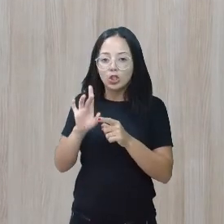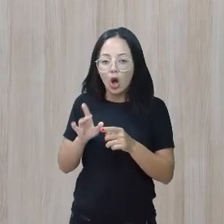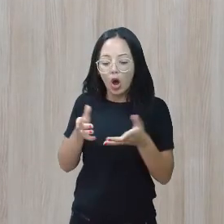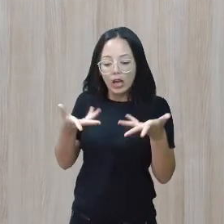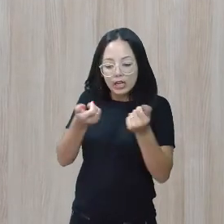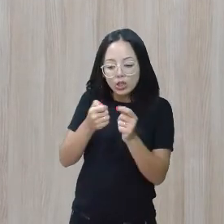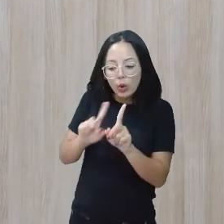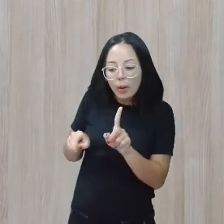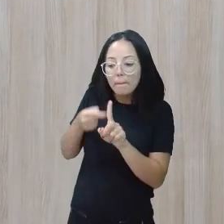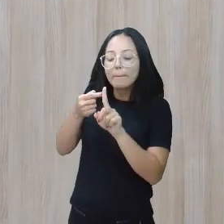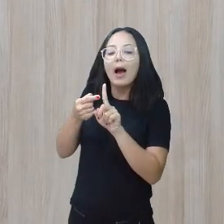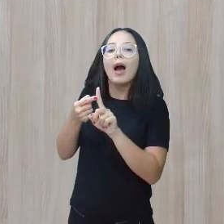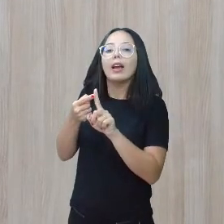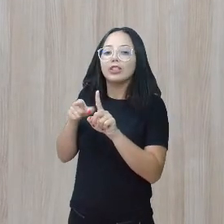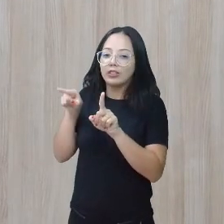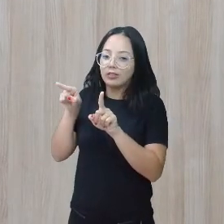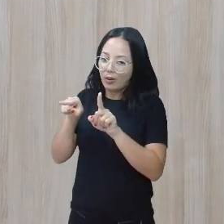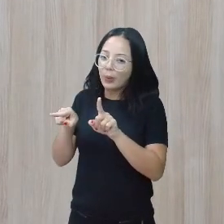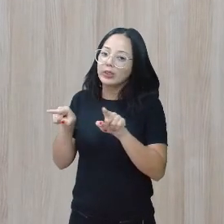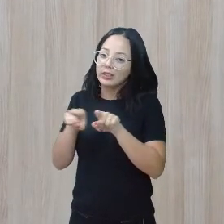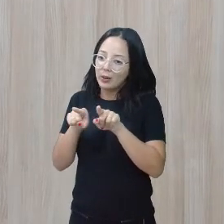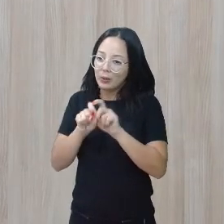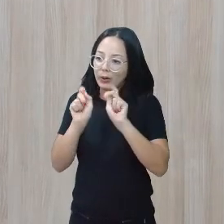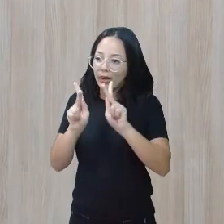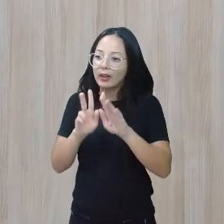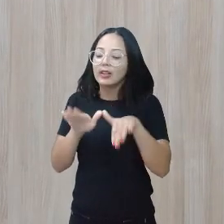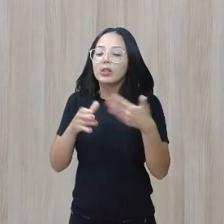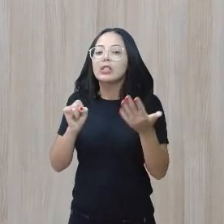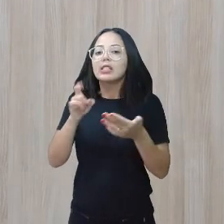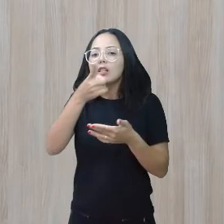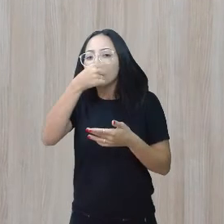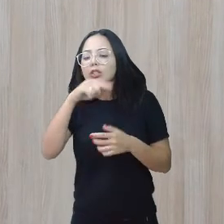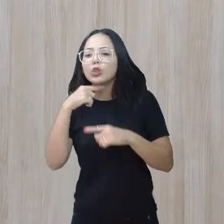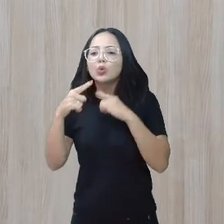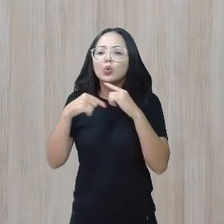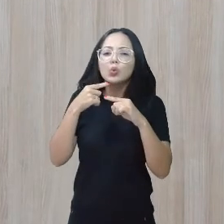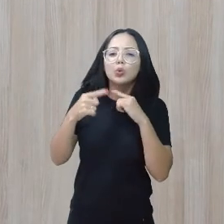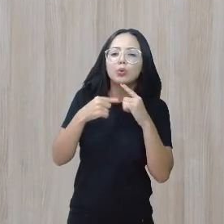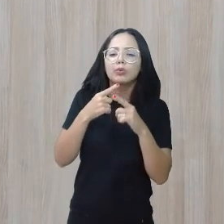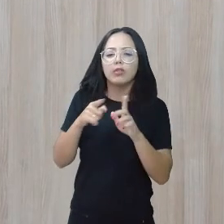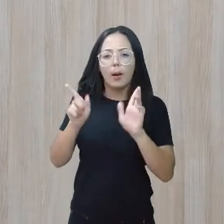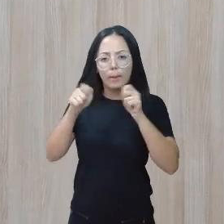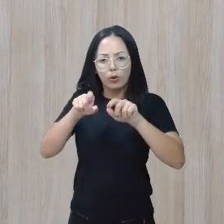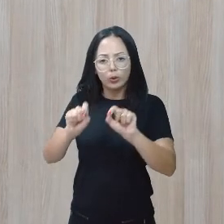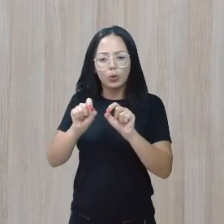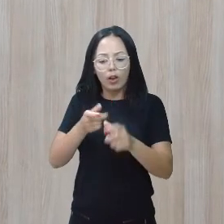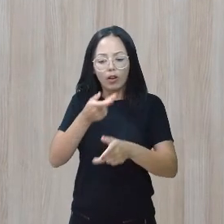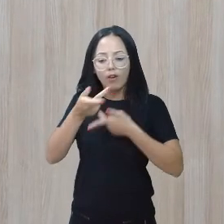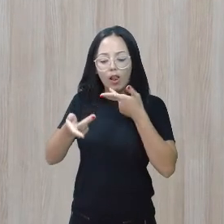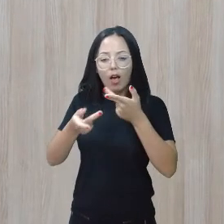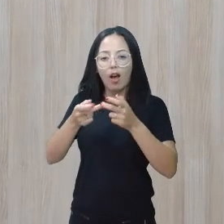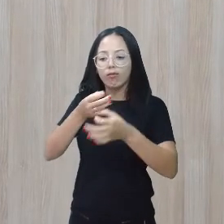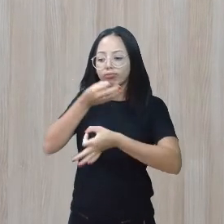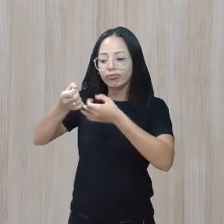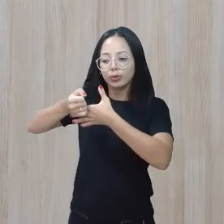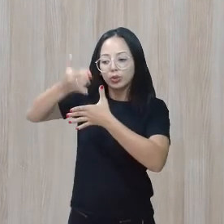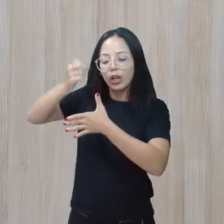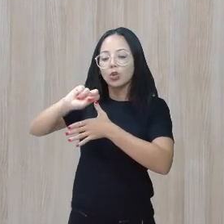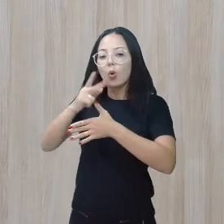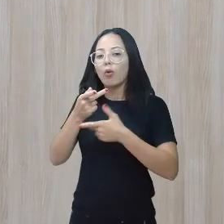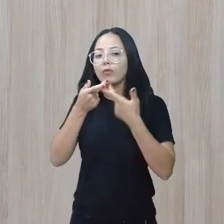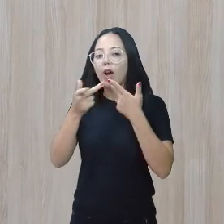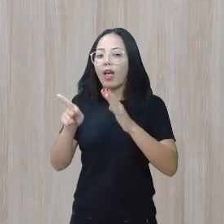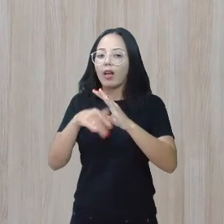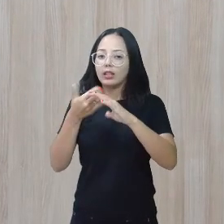isso, mas é também aquilo, tá certo? Se vocês tiverem alguma dúvida, vocês podem deixar aí no chat ou também comentar